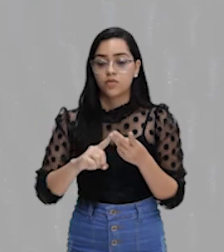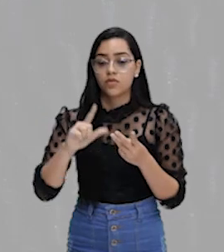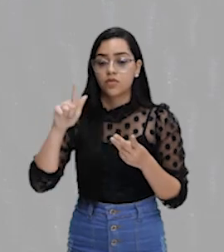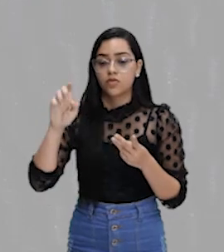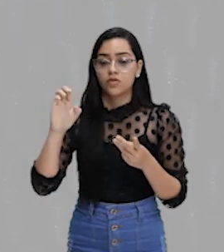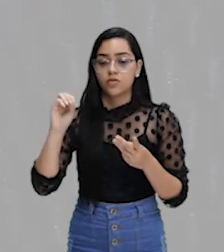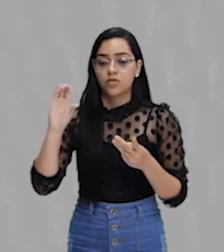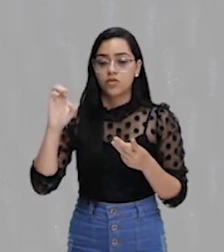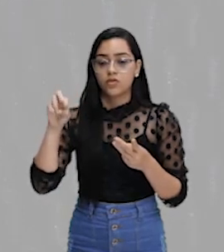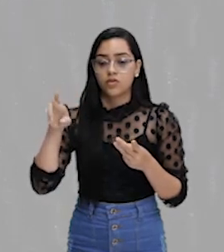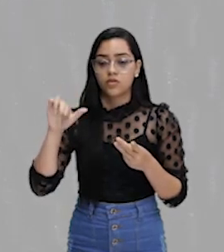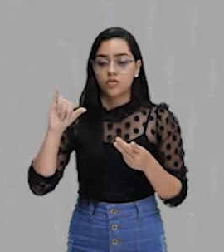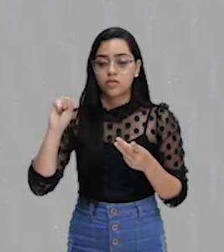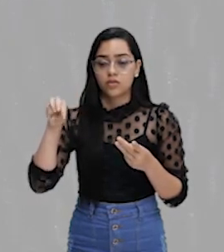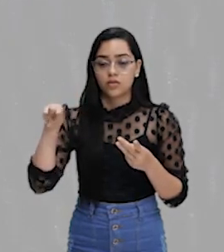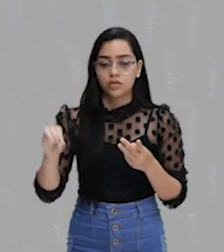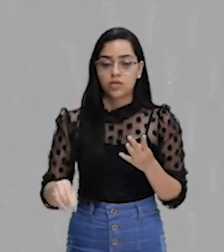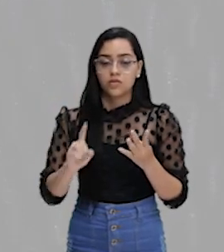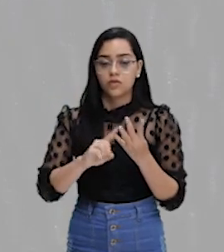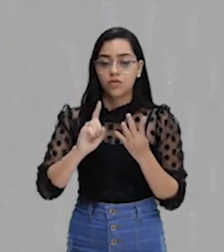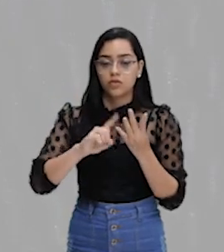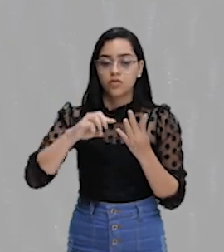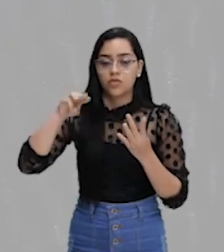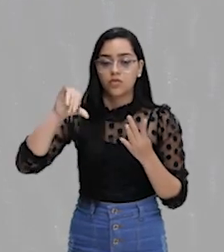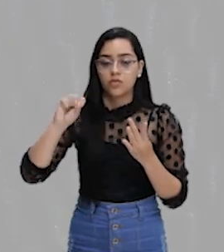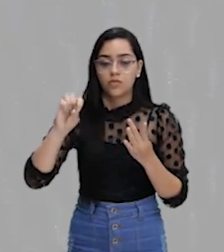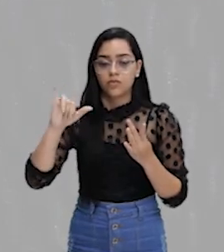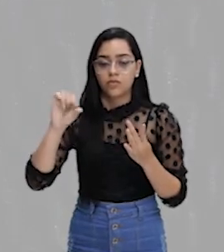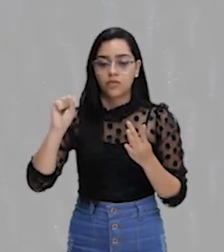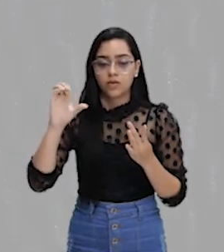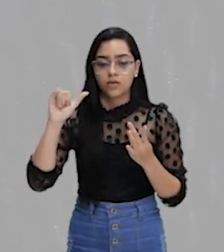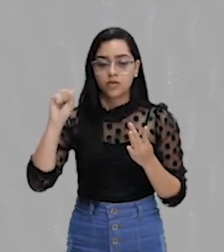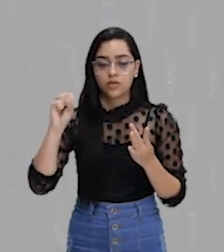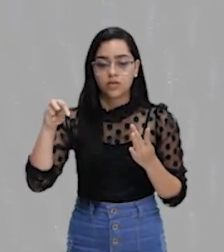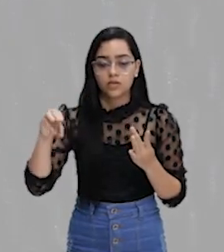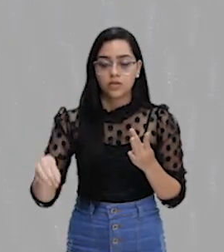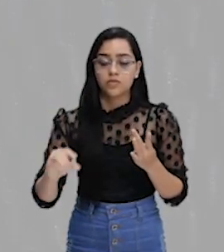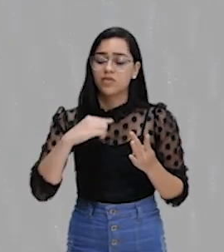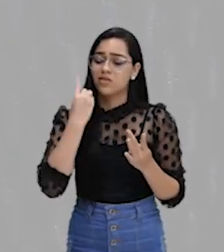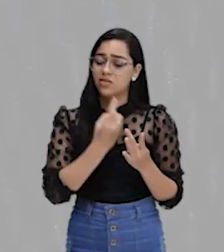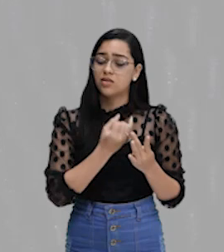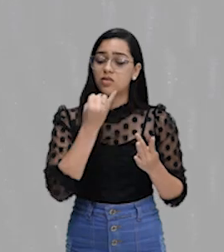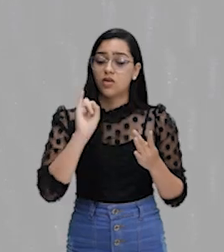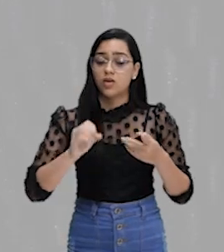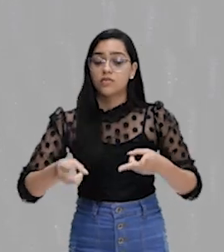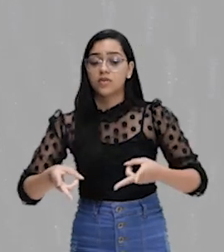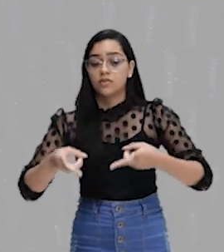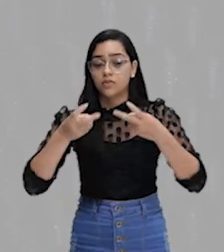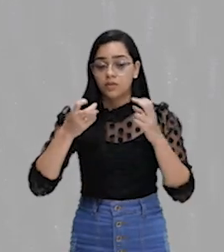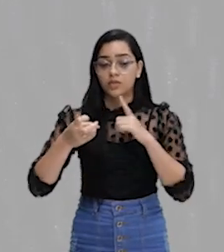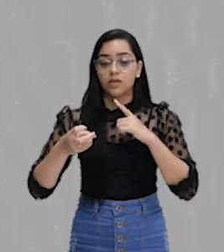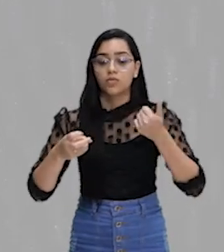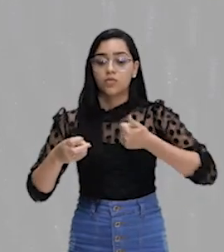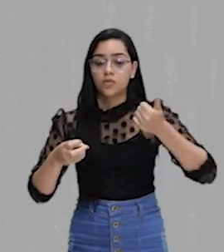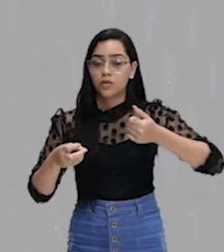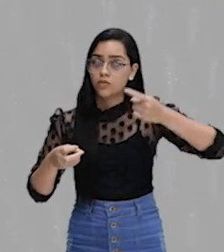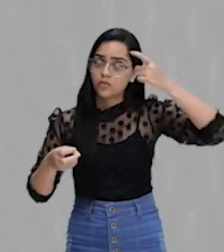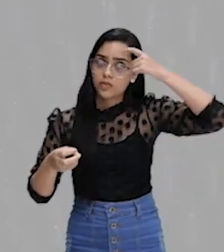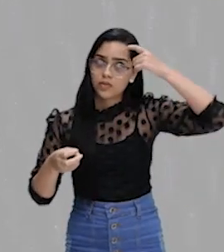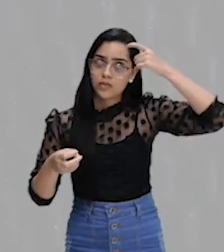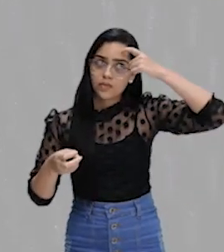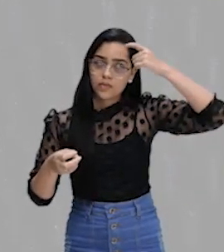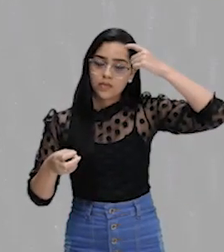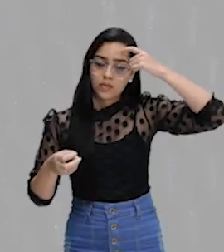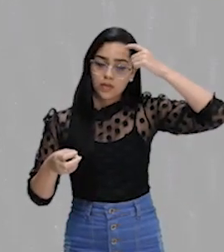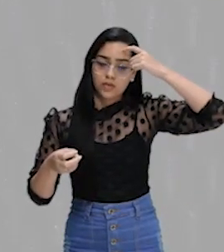Determinados valores que o Renascimento vai negar. Inclusive, se nós observarmos os primeiros pensadores